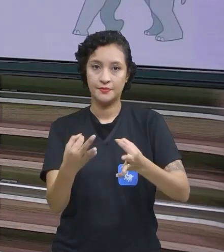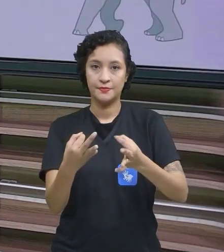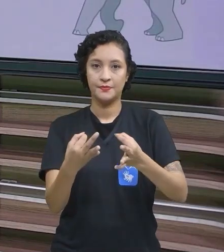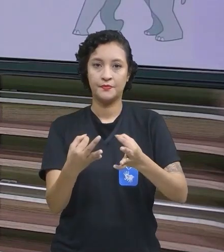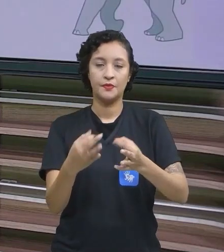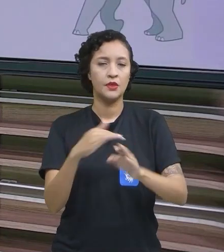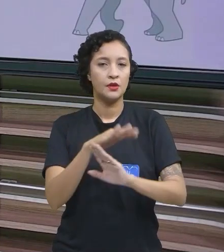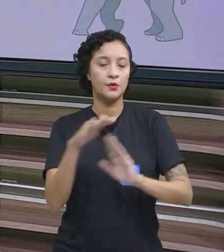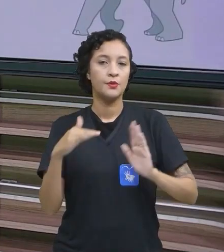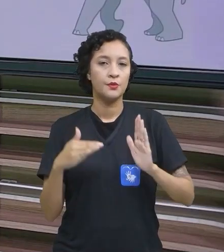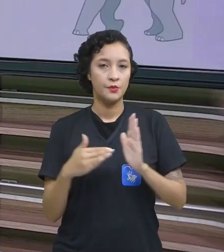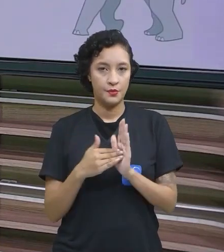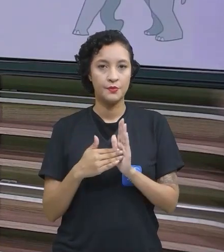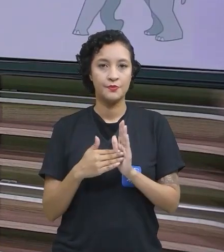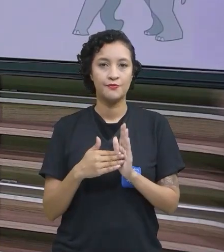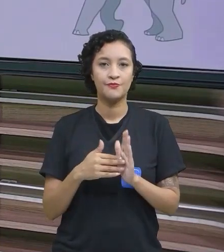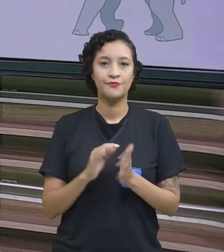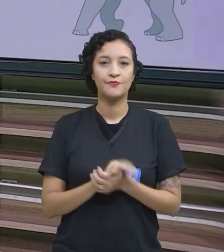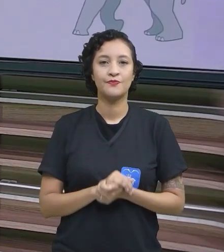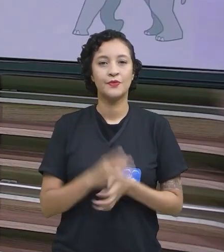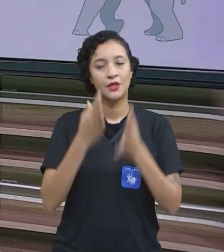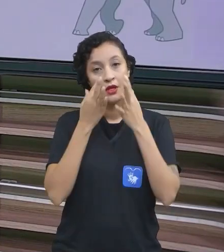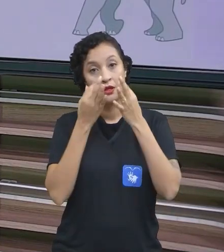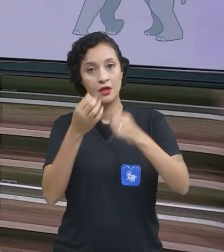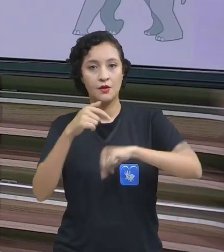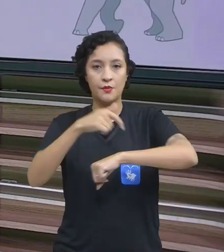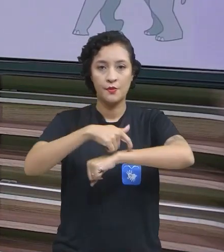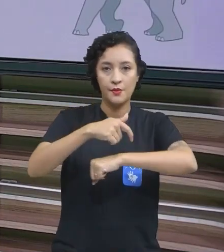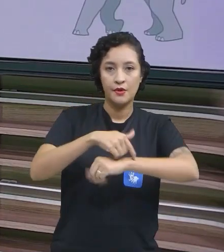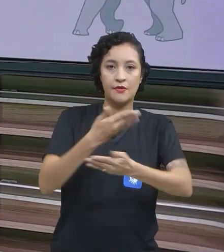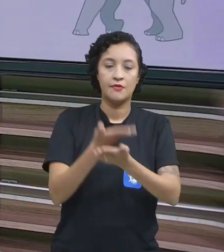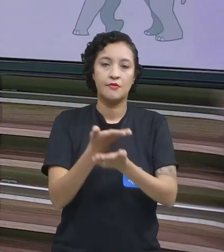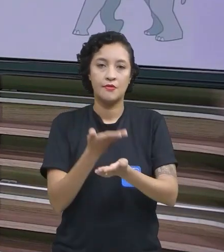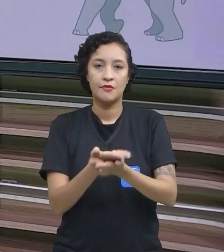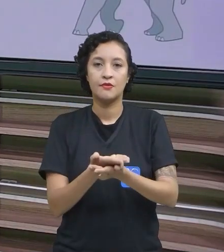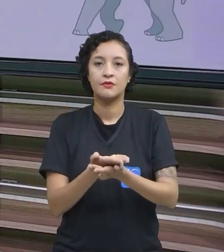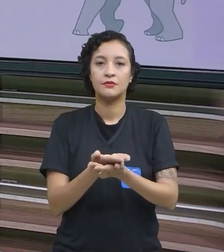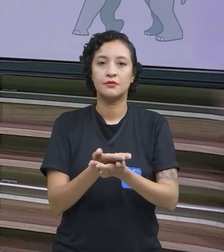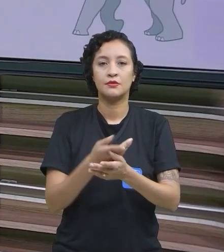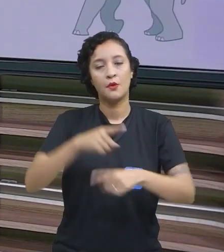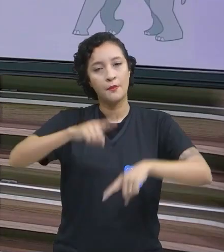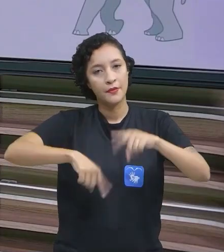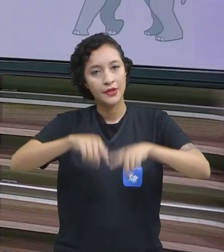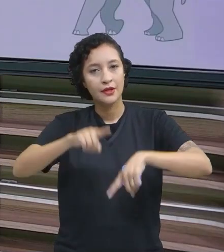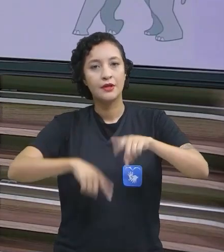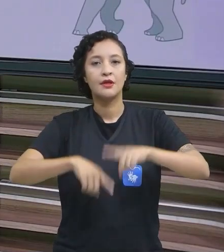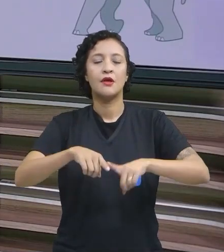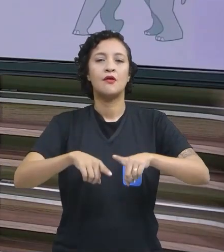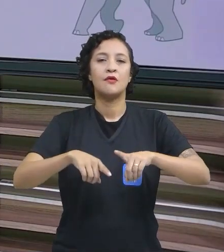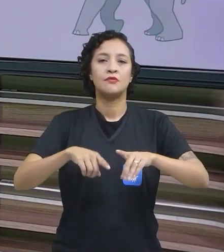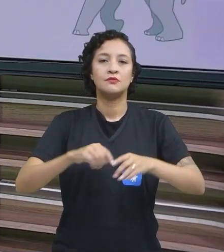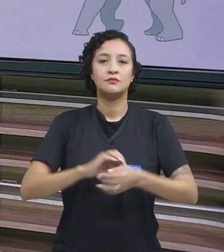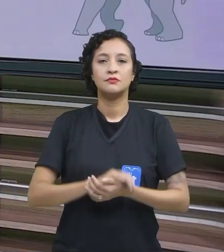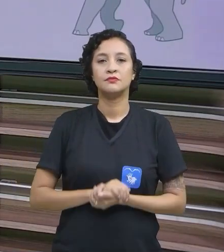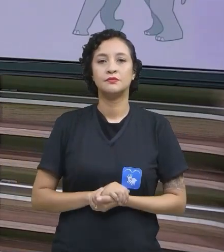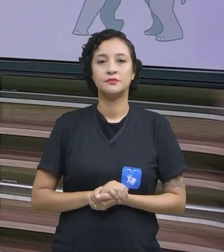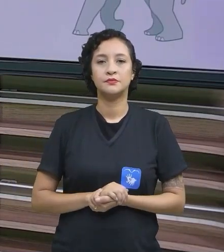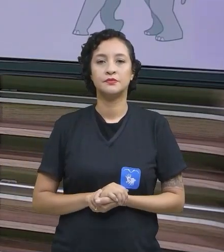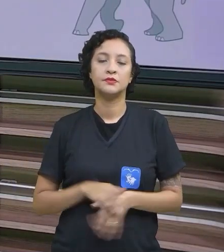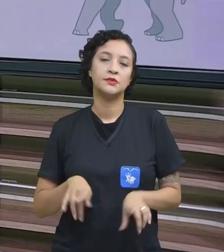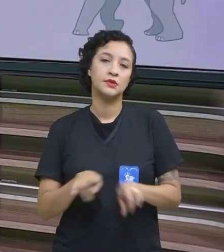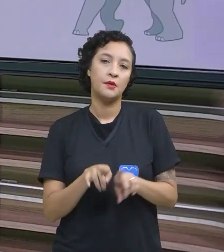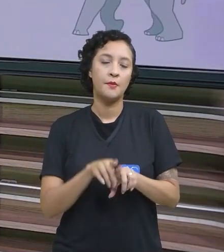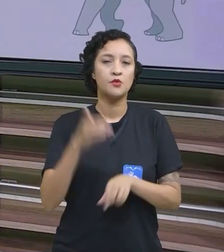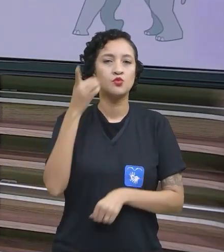tudo, né? Esteja antenado sobre os horários das aulas, sobre o material, sobre o dia, né,